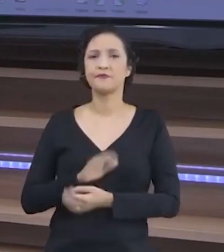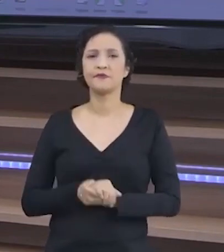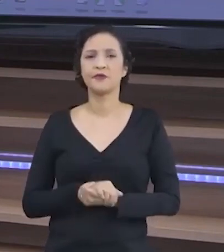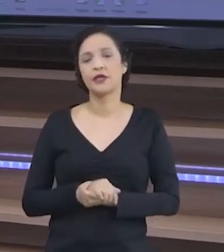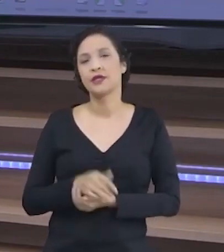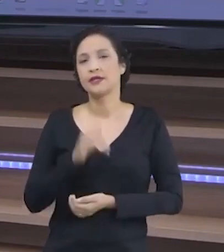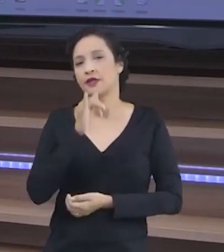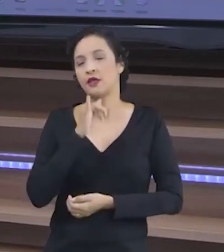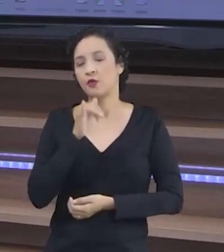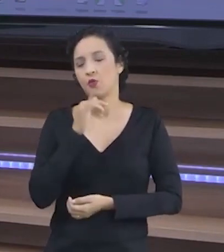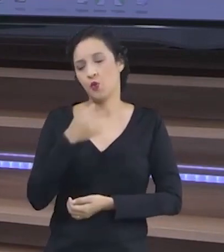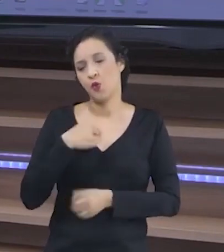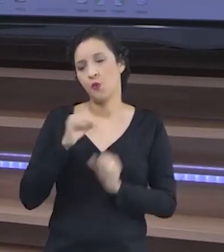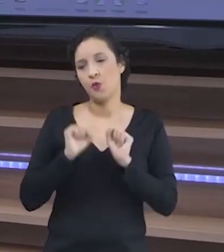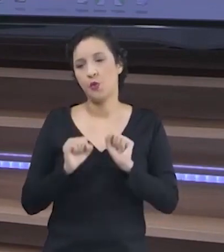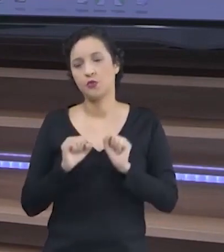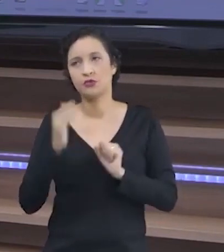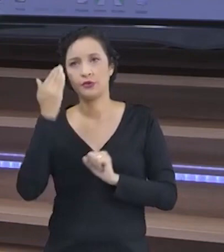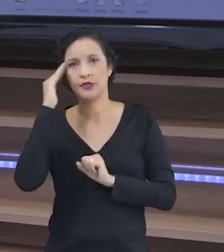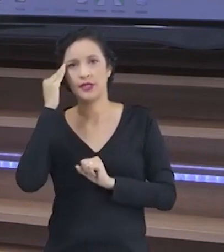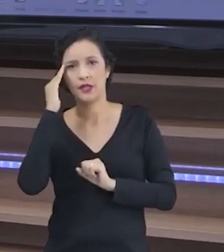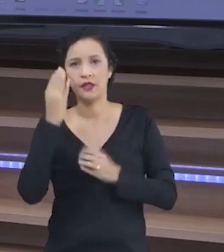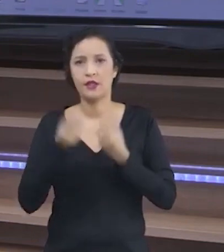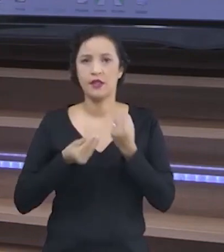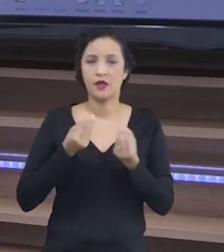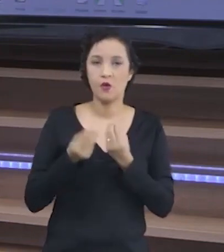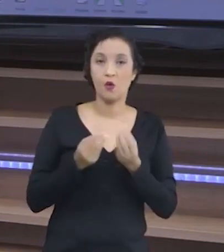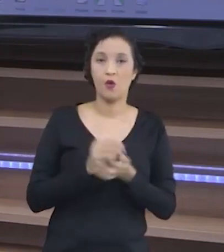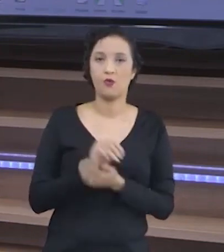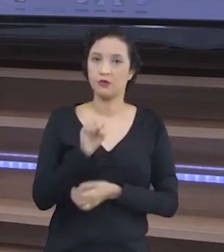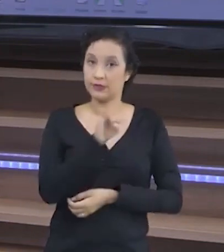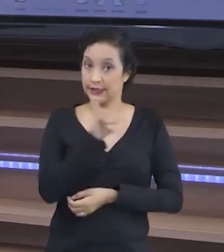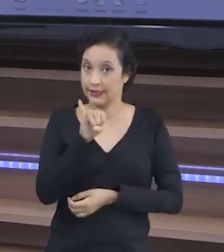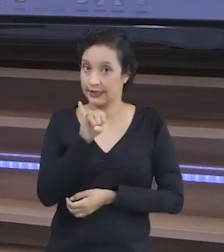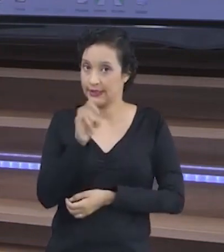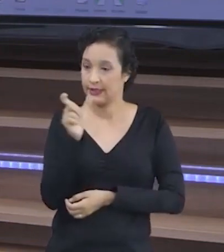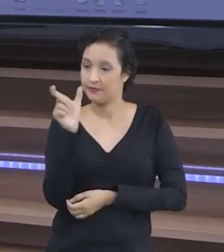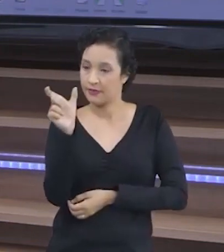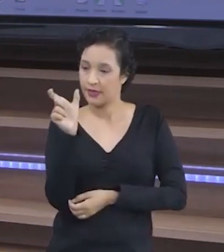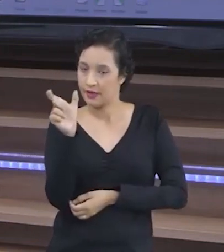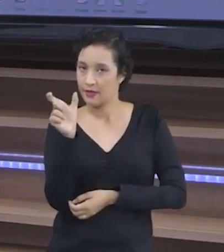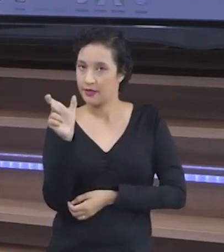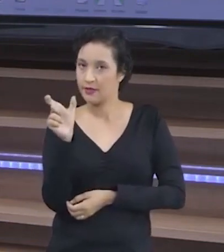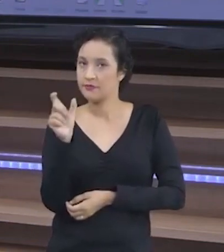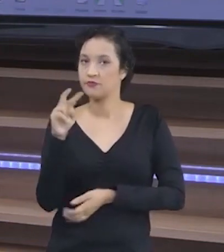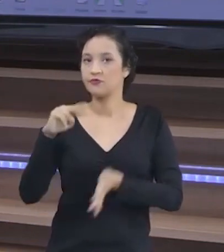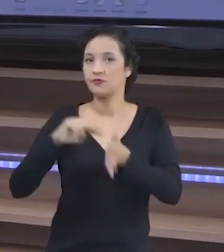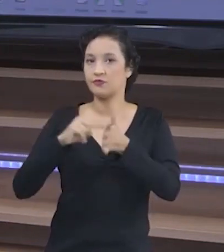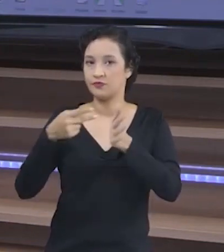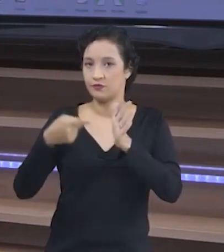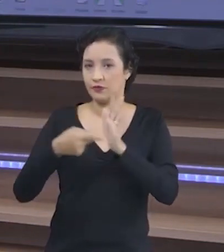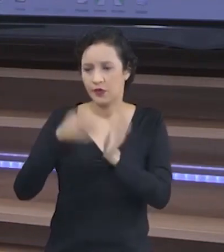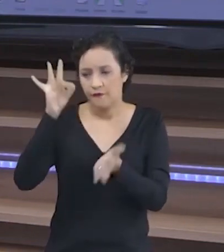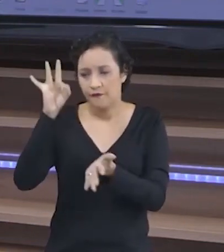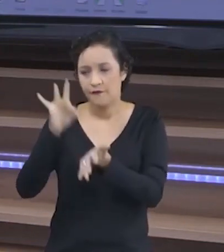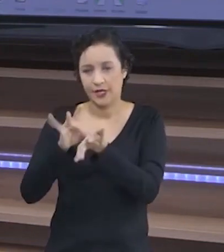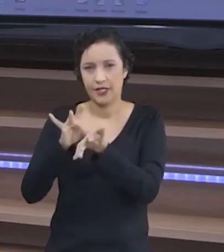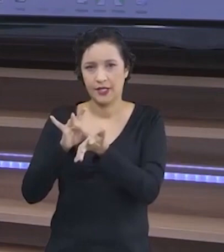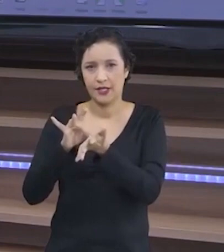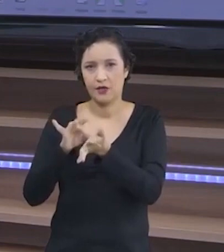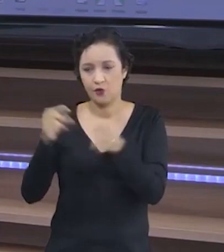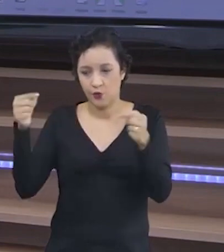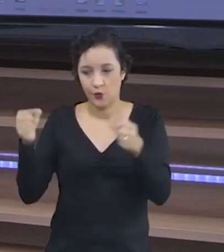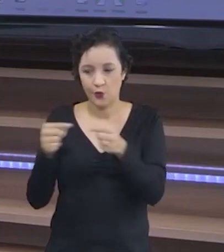dessa forma? Por exemplo, quando está no sentido literal, como se fosse a linguagem do dicionário, vamos falar assim,